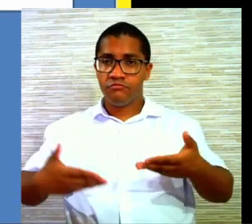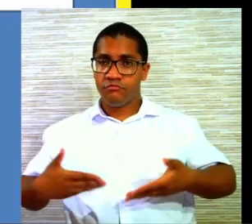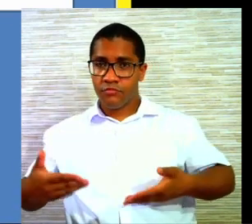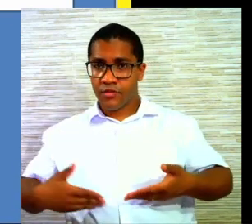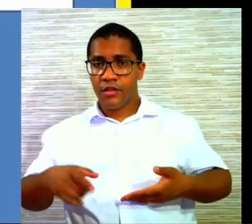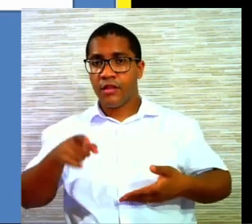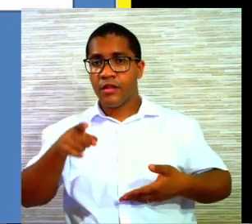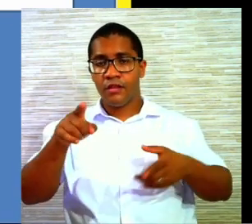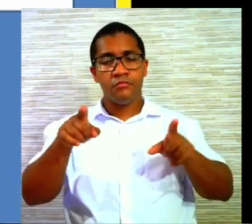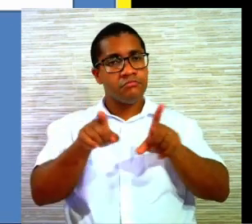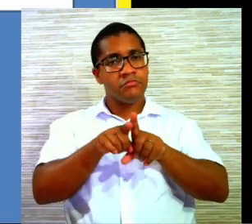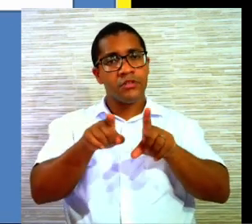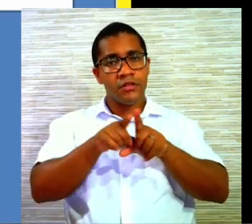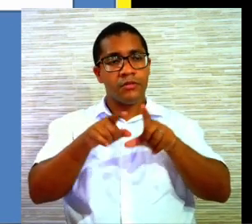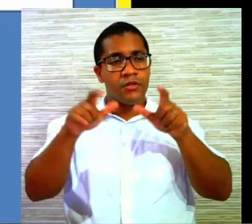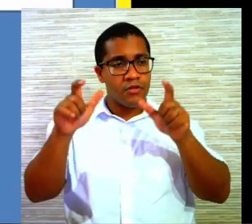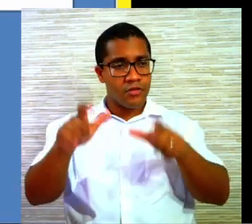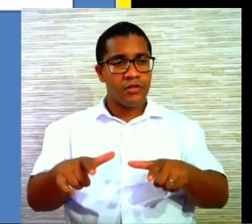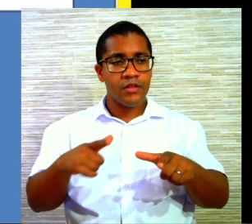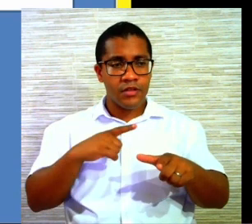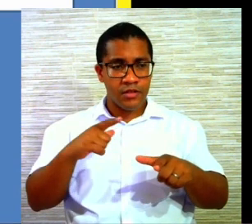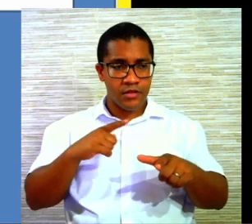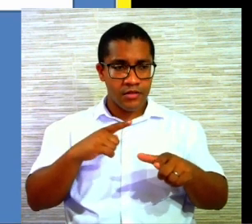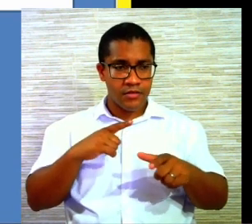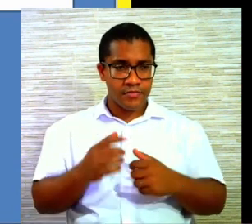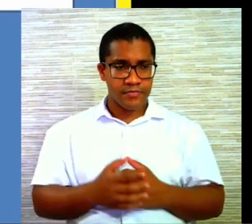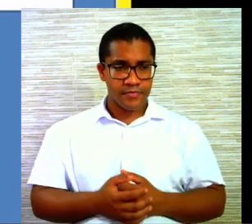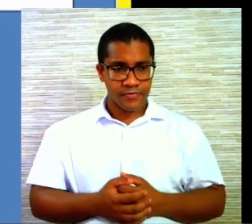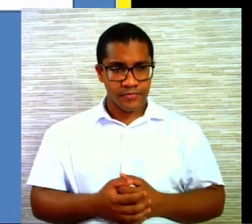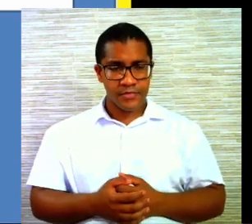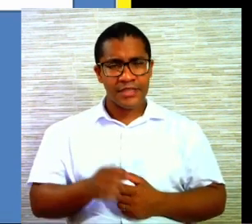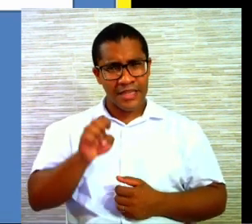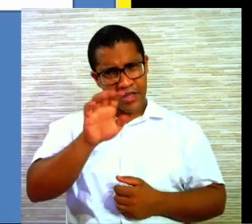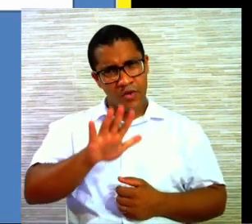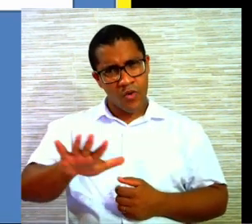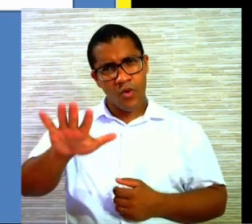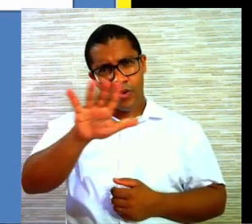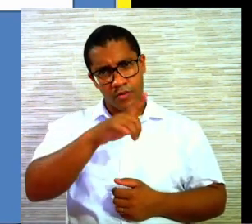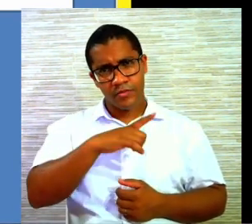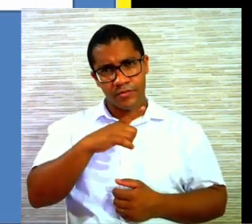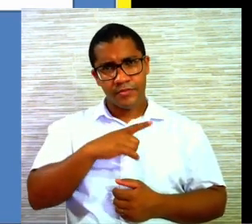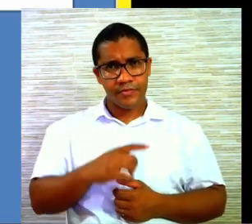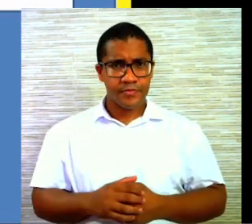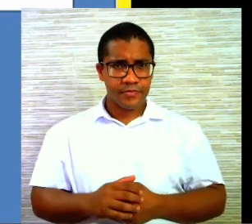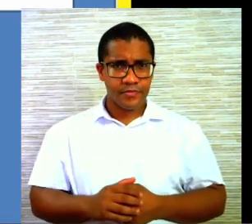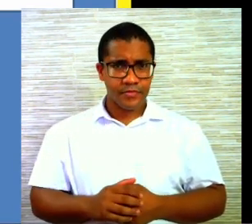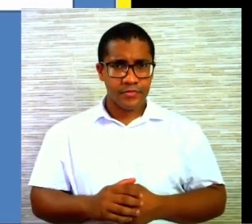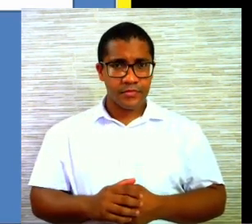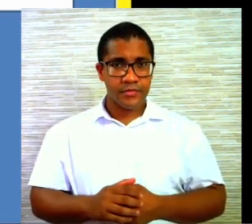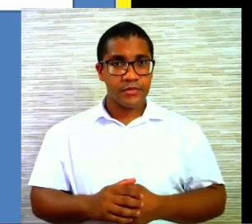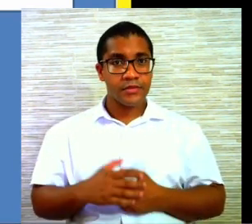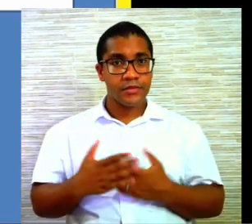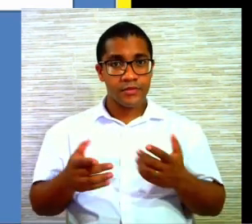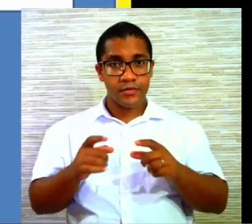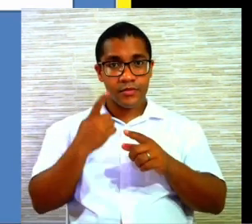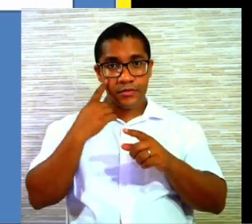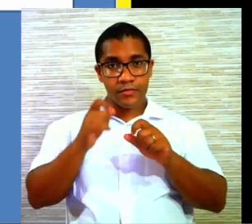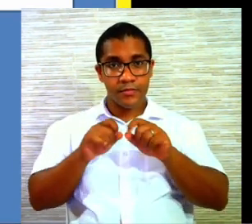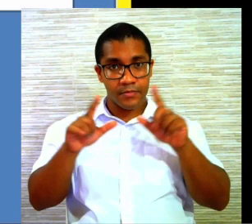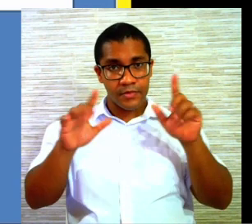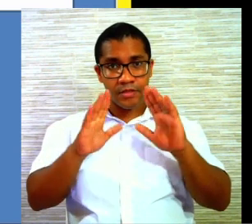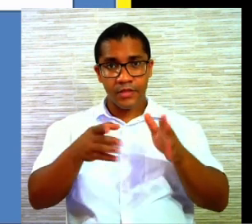servidão, eram praticadas no continente europeu, né? Então, conforme a gente coloca aí na tela,